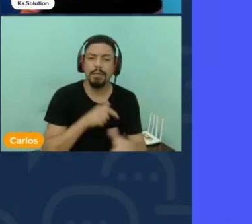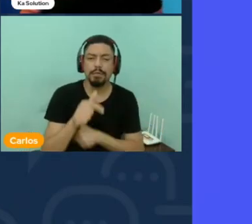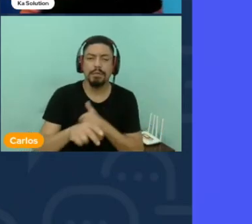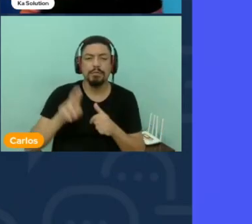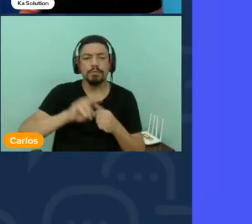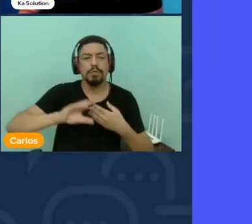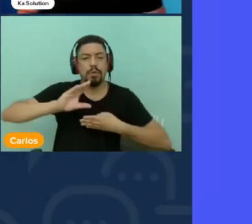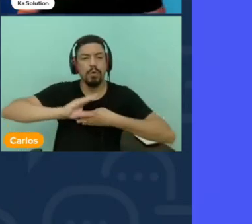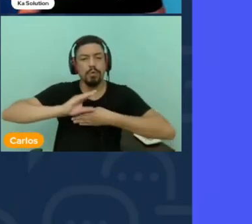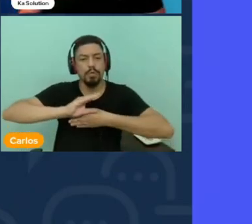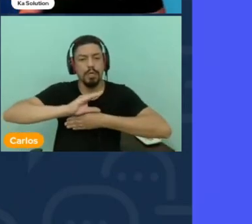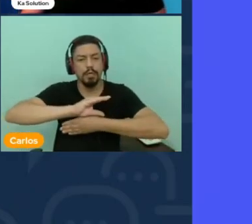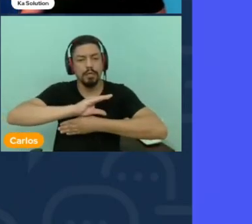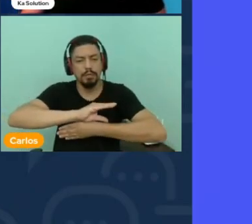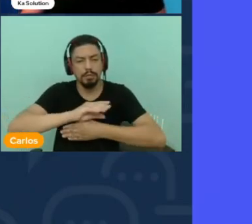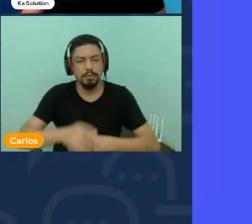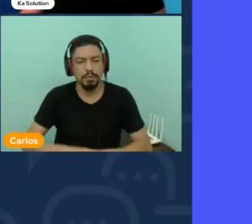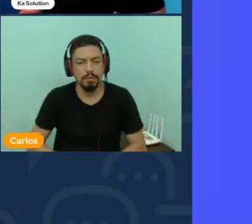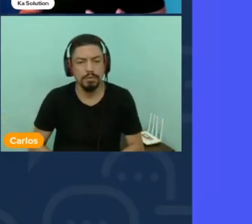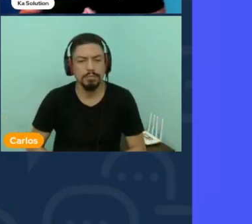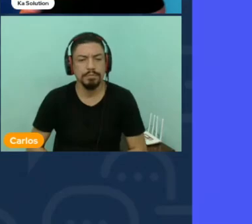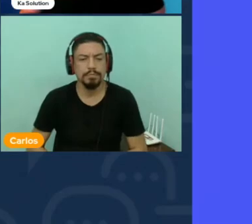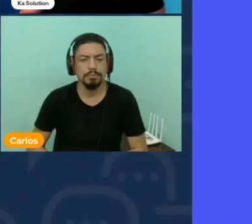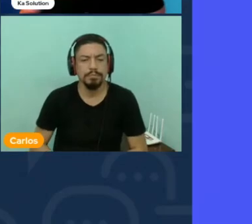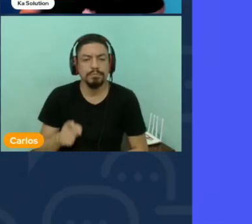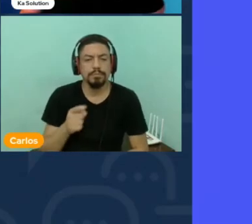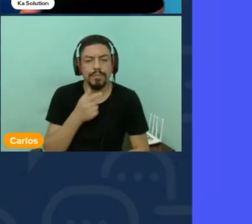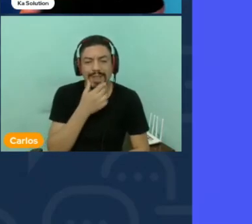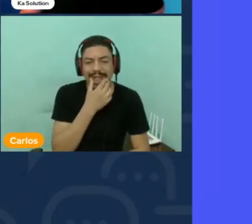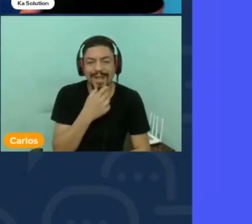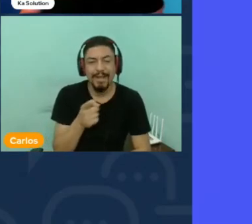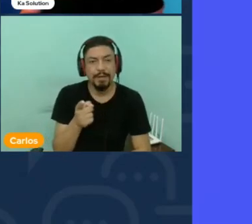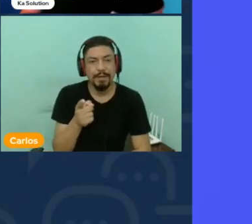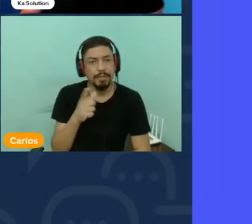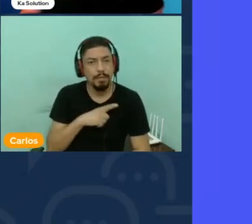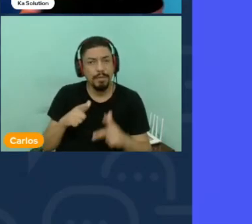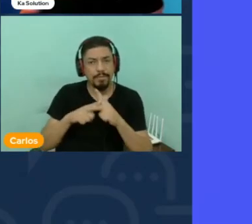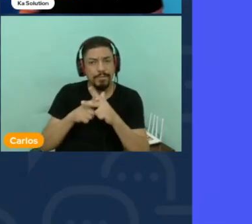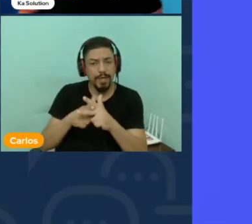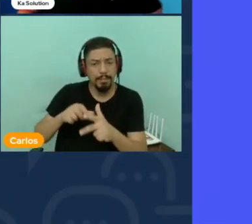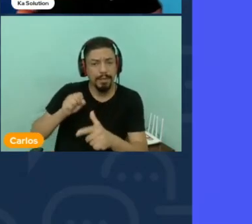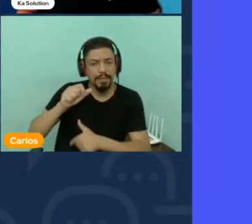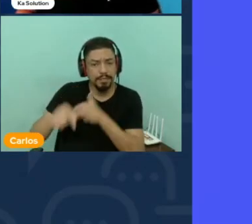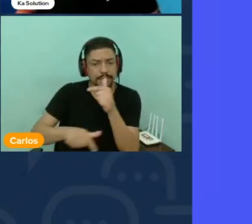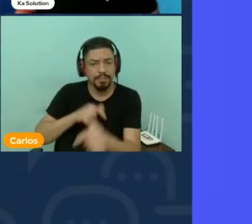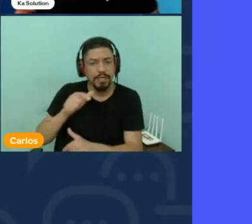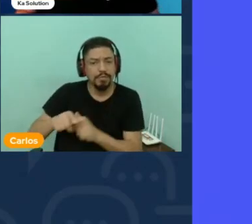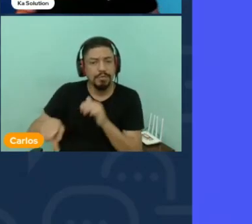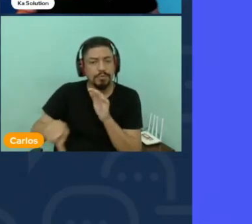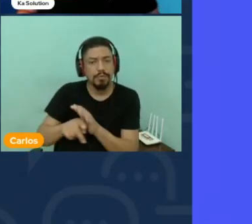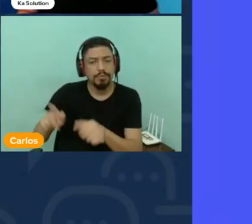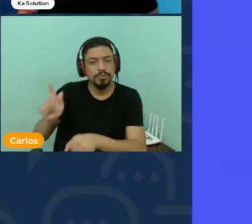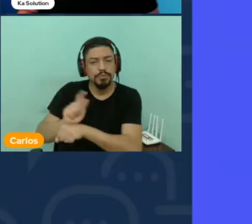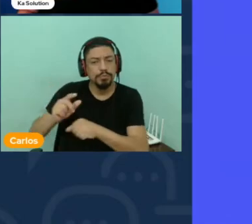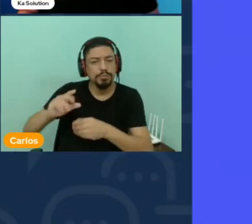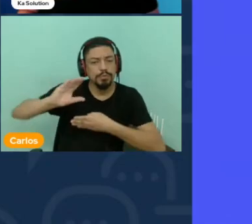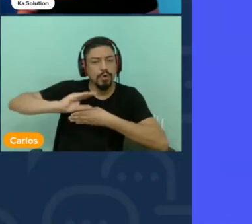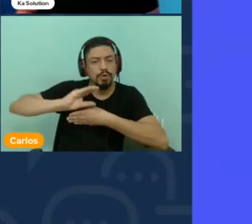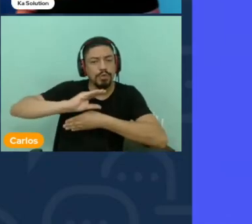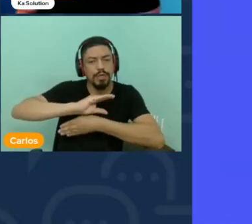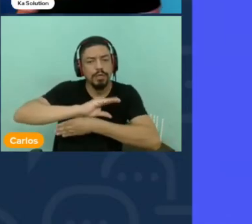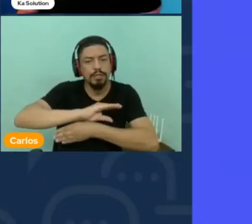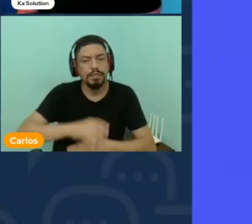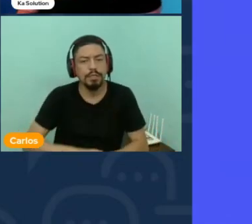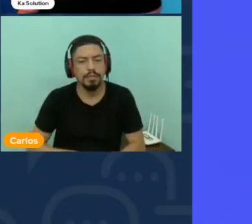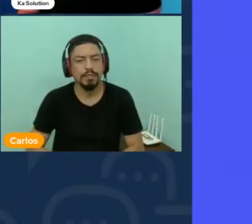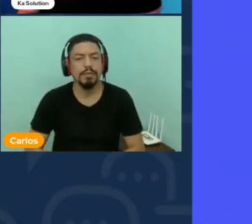container. E eu tenho na AWS uma ferramenta, um serviço que me ajuda a gerenciar esses containers,